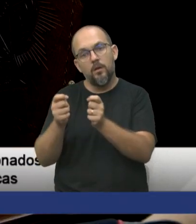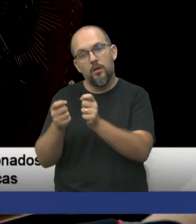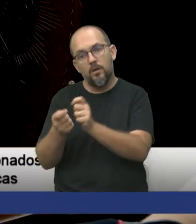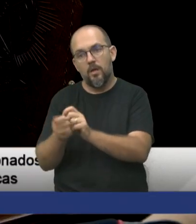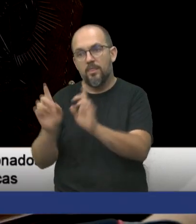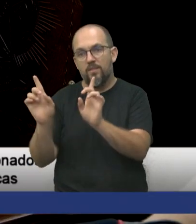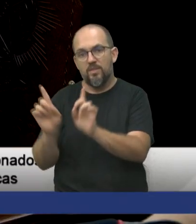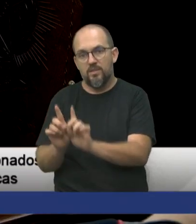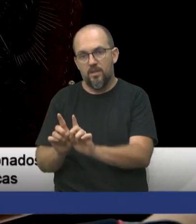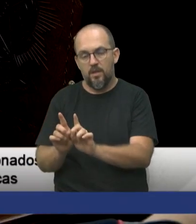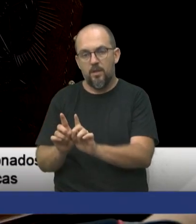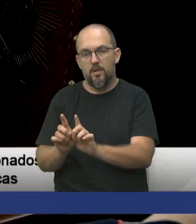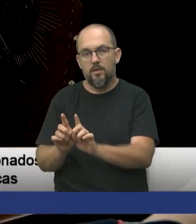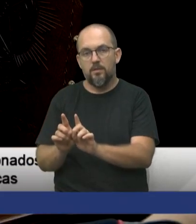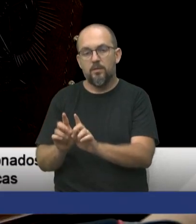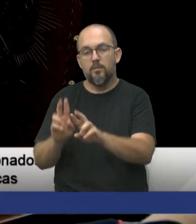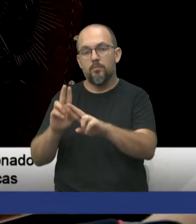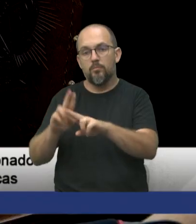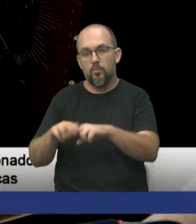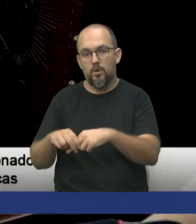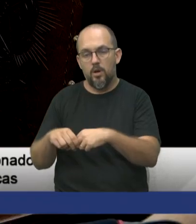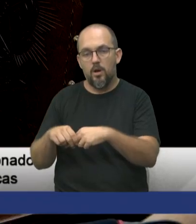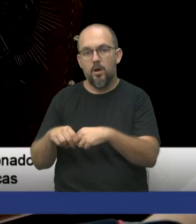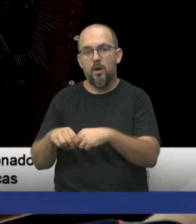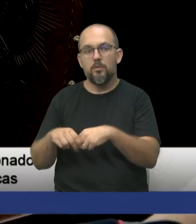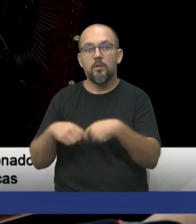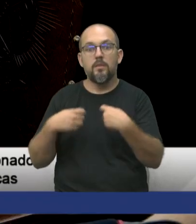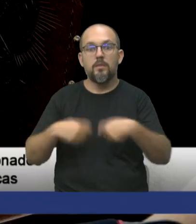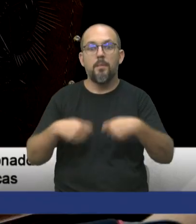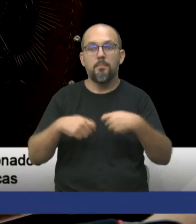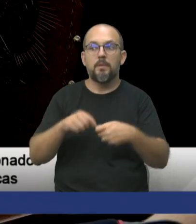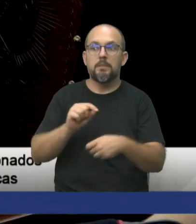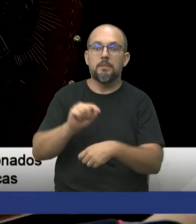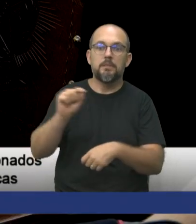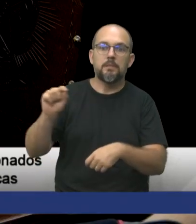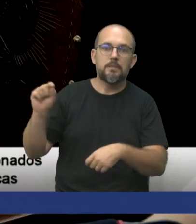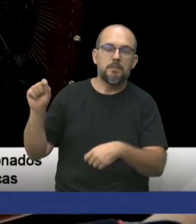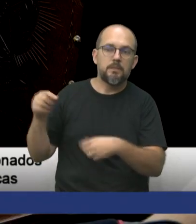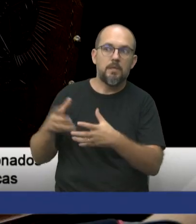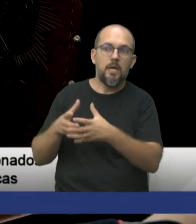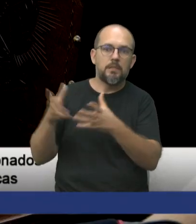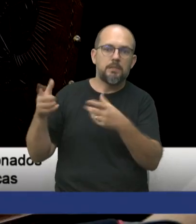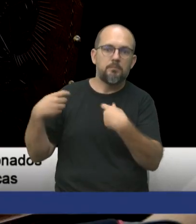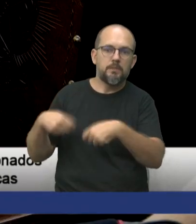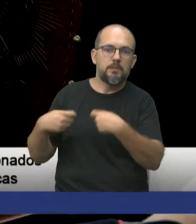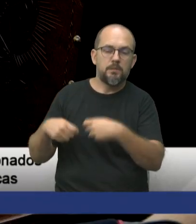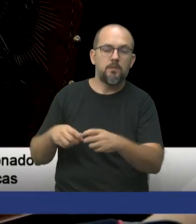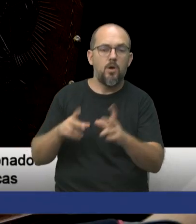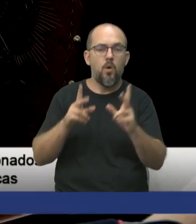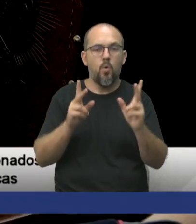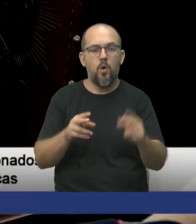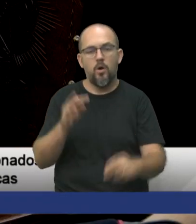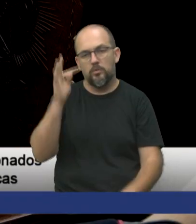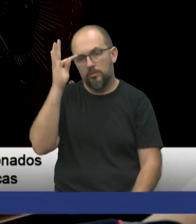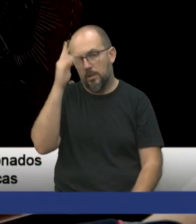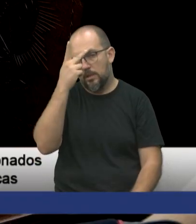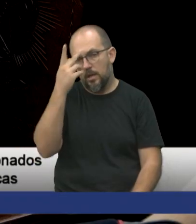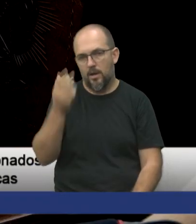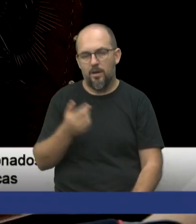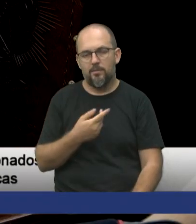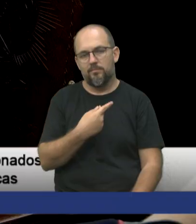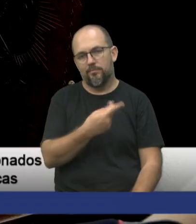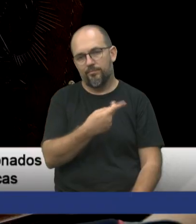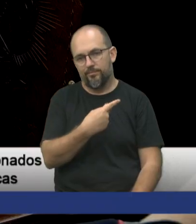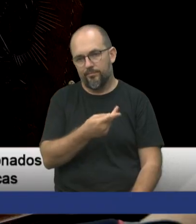por causa das enormes demandas que tinha, que se precisava. Igual é o TDAH, que eu e a doutora